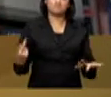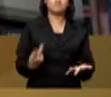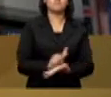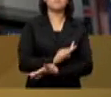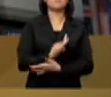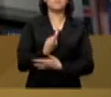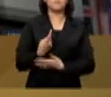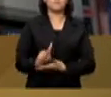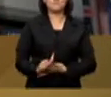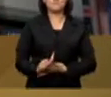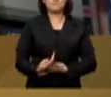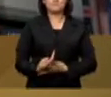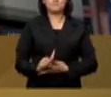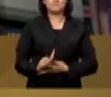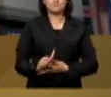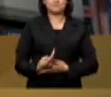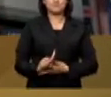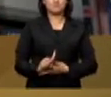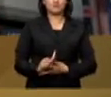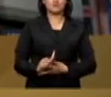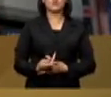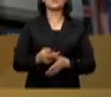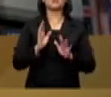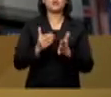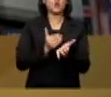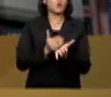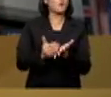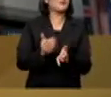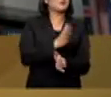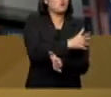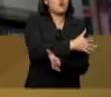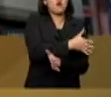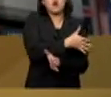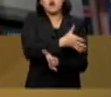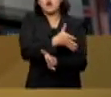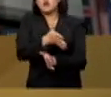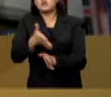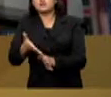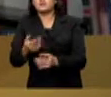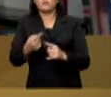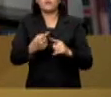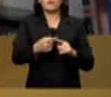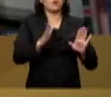caso, efeitos ex tunc, haja vista que a liminar é de